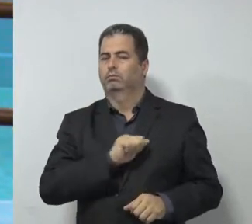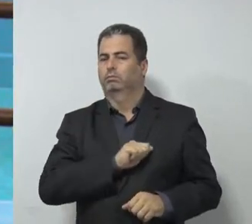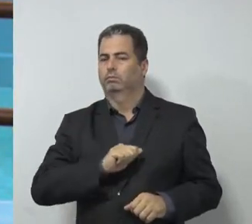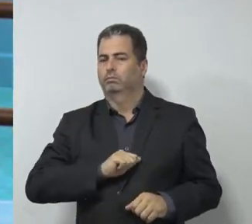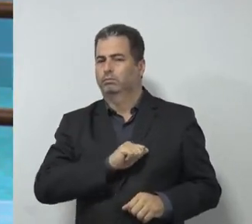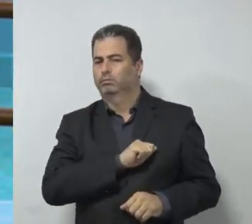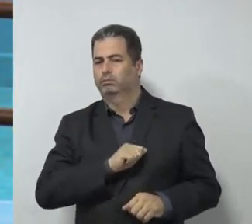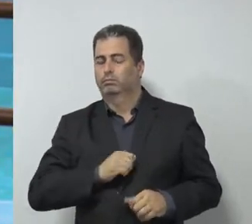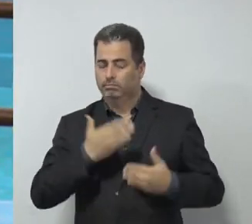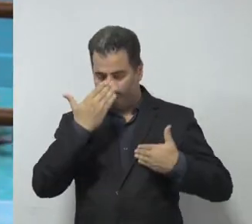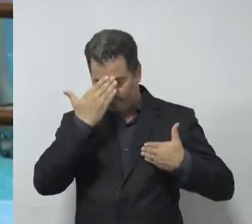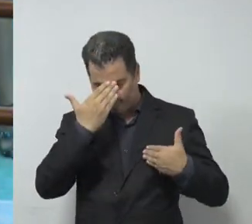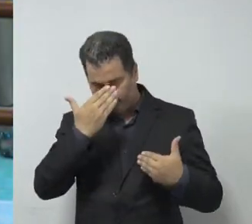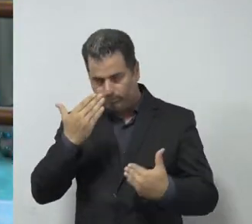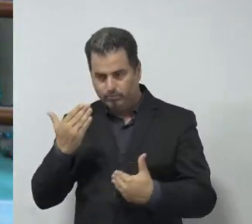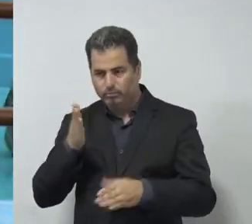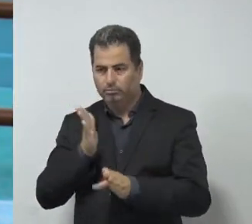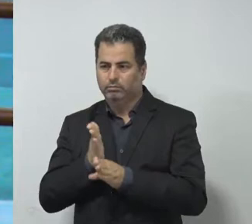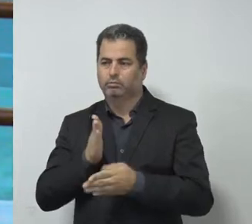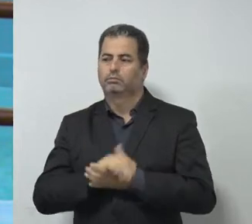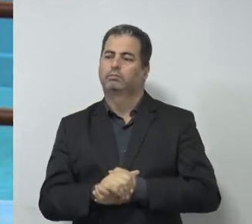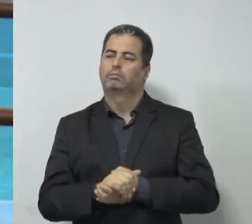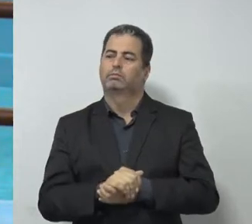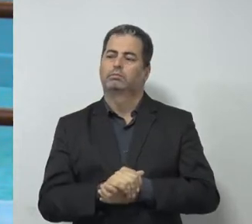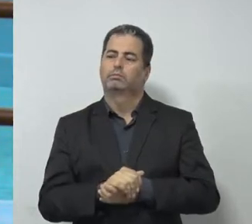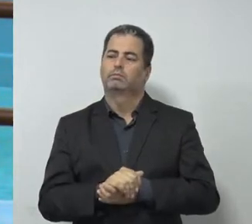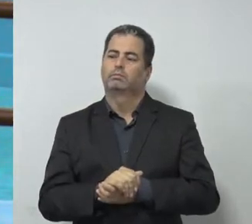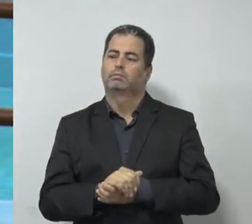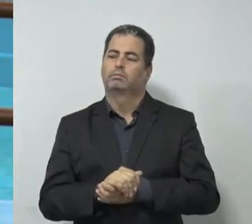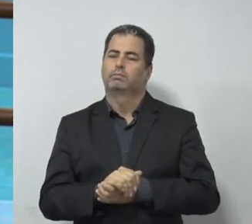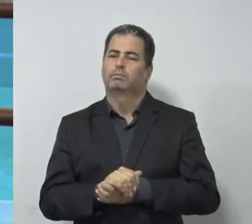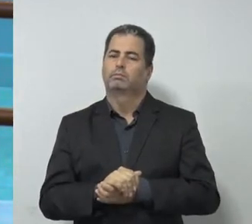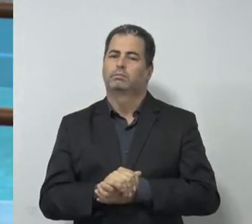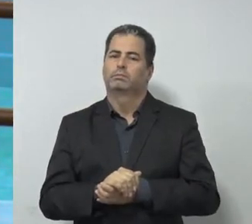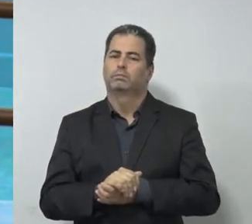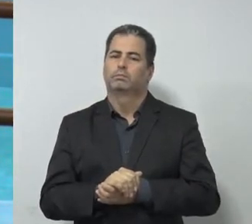muito grata por isso. Agradeço e